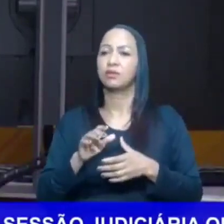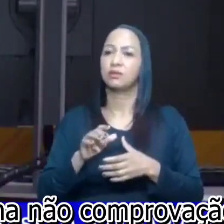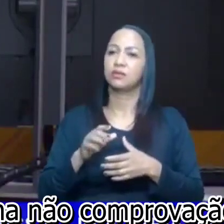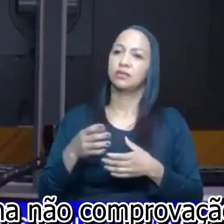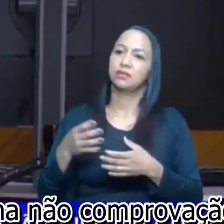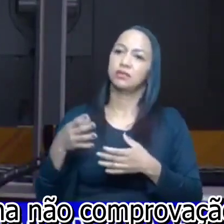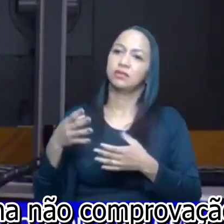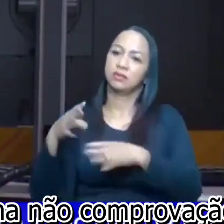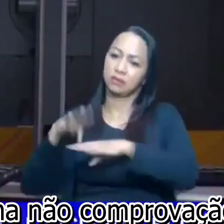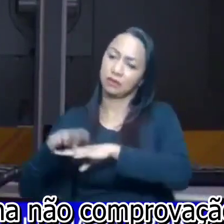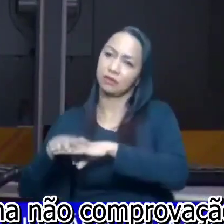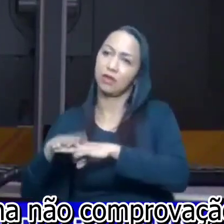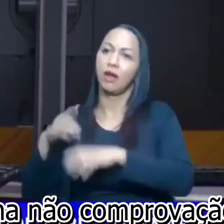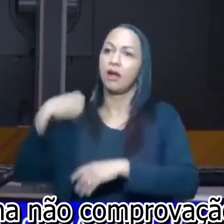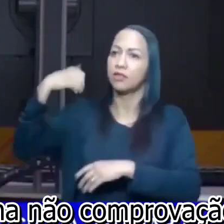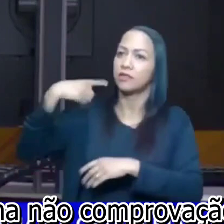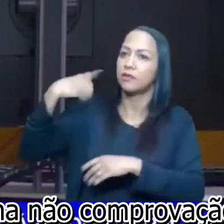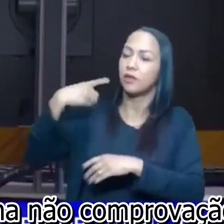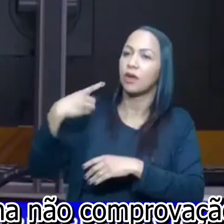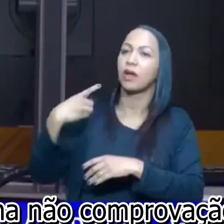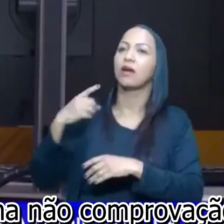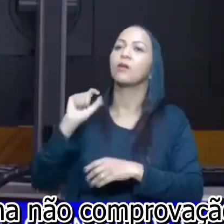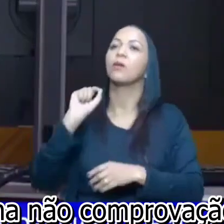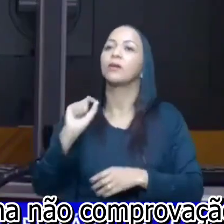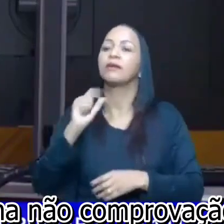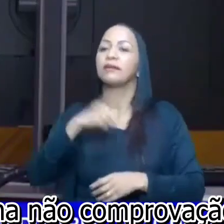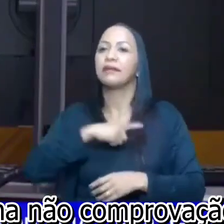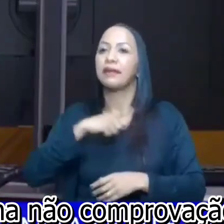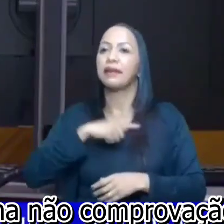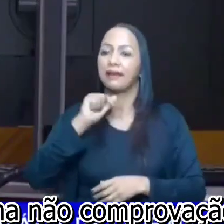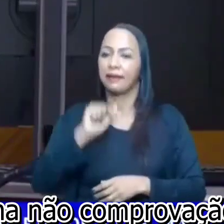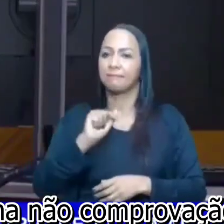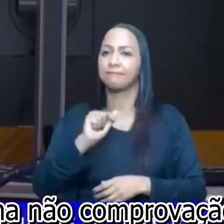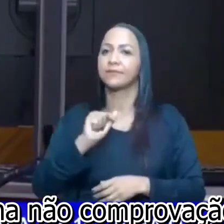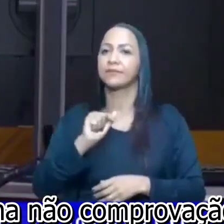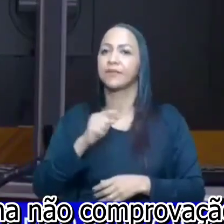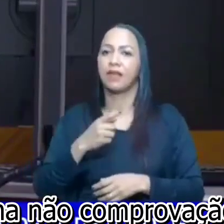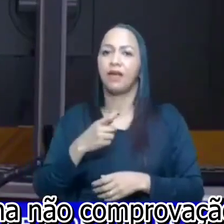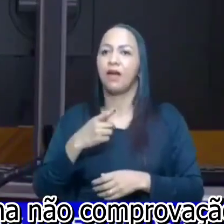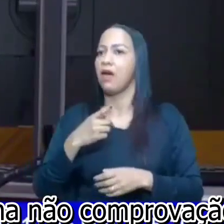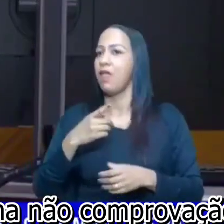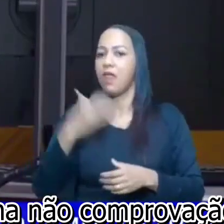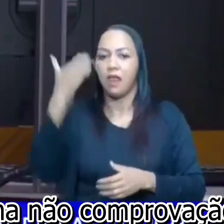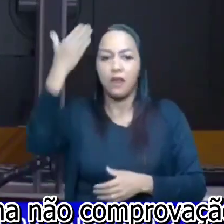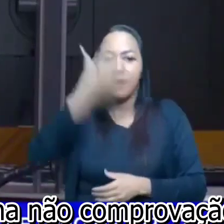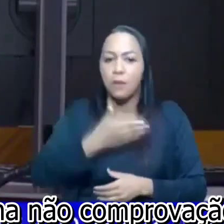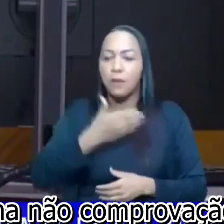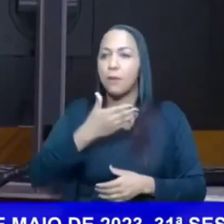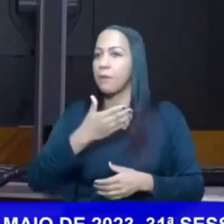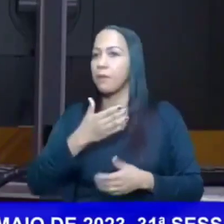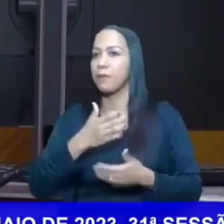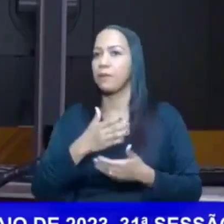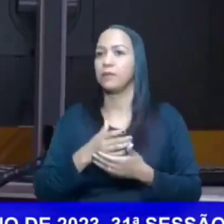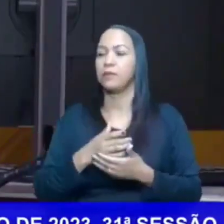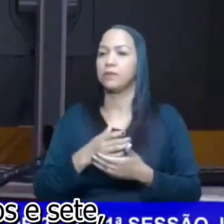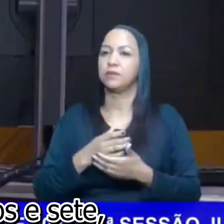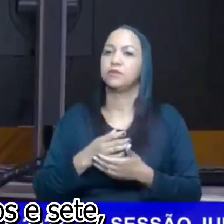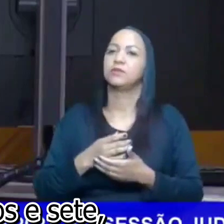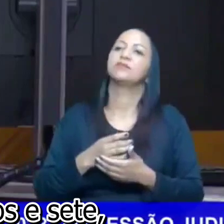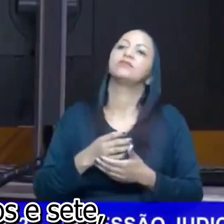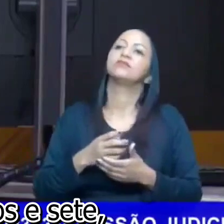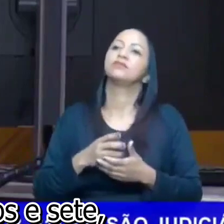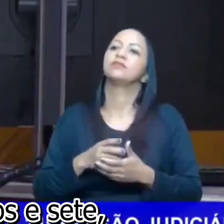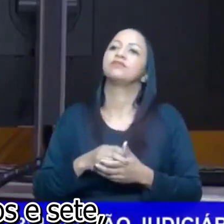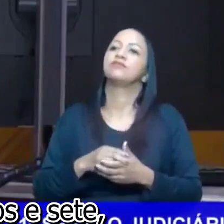serviços contábeis ou advocatícios. O que há aqui é uma não comprovação nos termos da